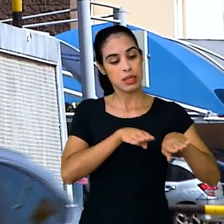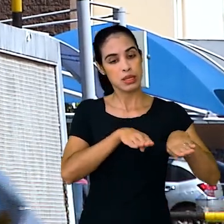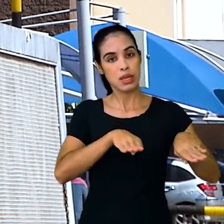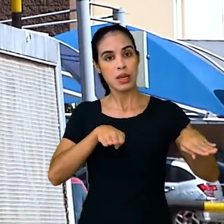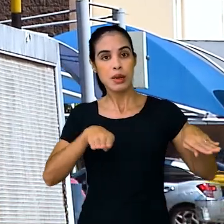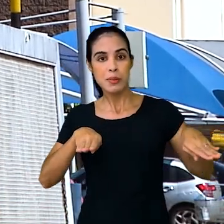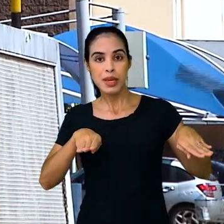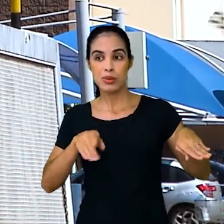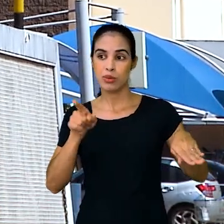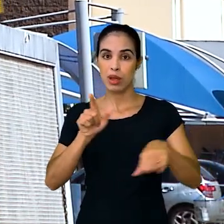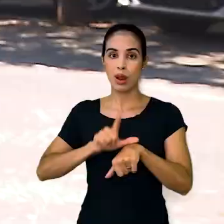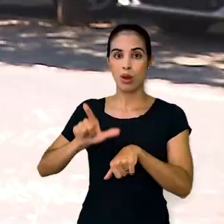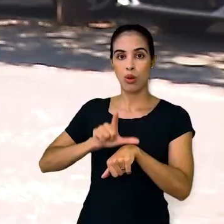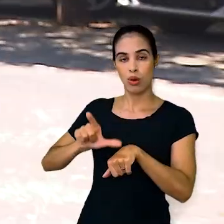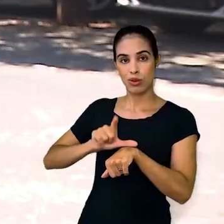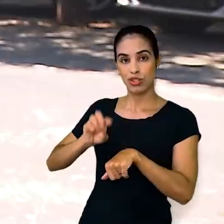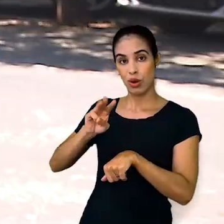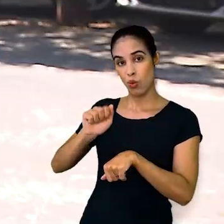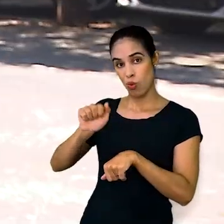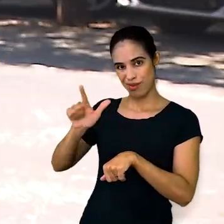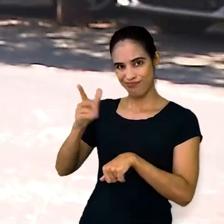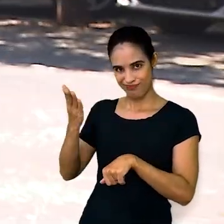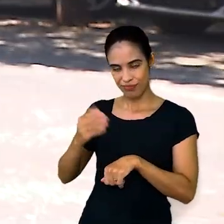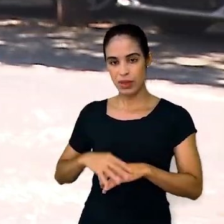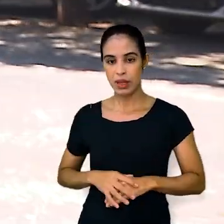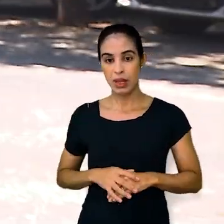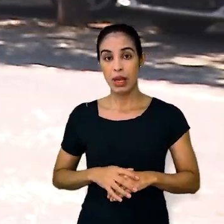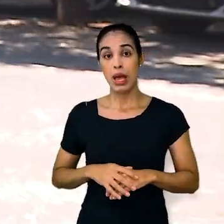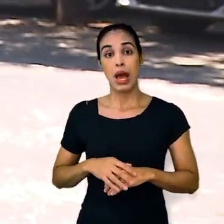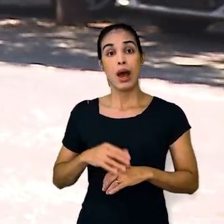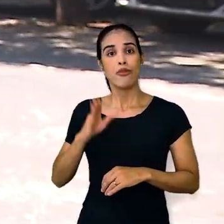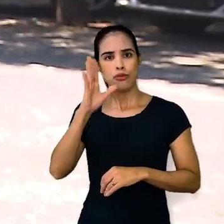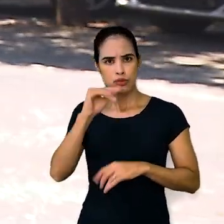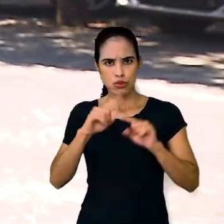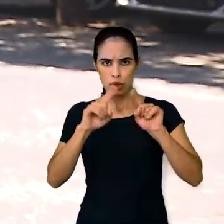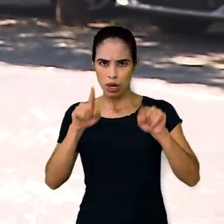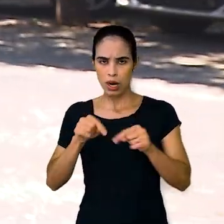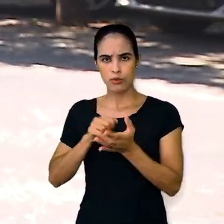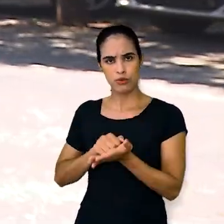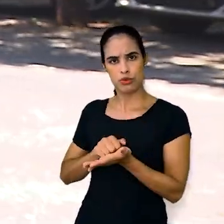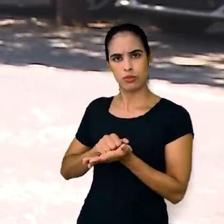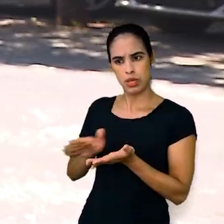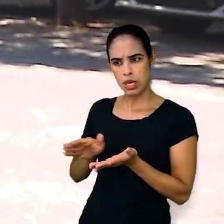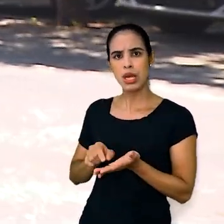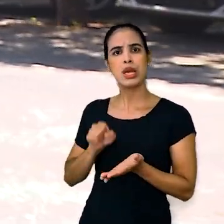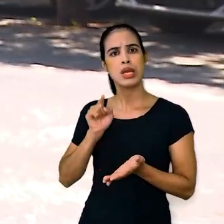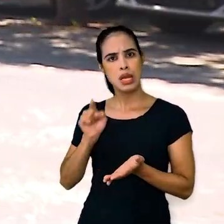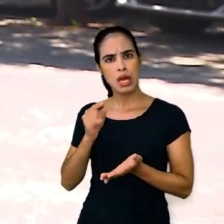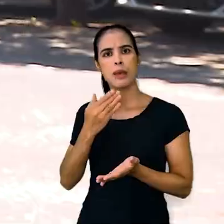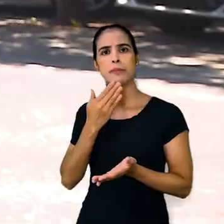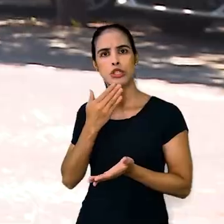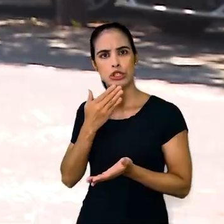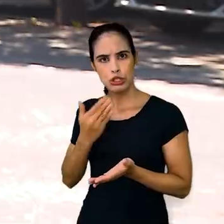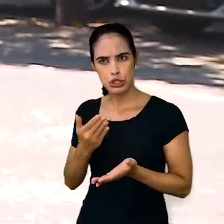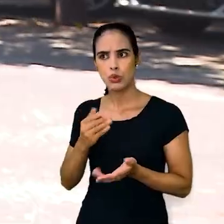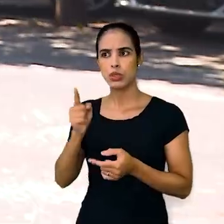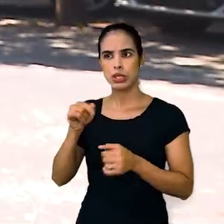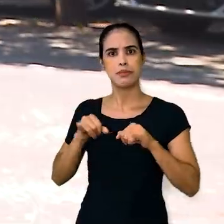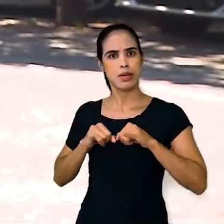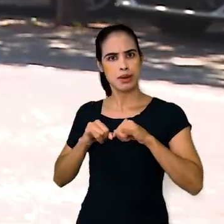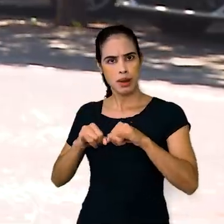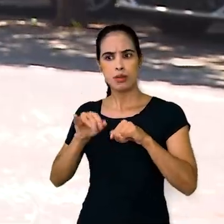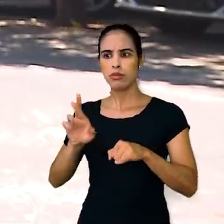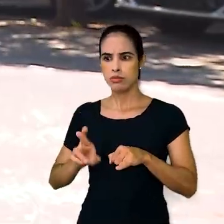em Curitiba, no Paraná. Depois de ser dispensada, a trabalhadora entrou na justiça pedindo que o supermercado também